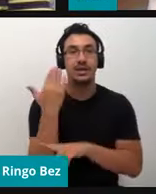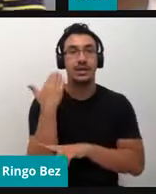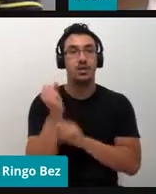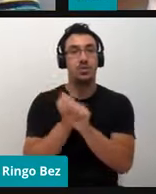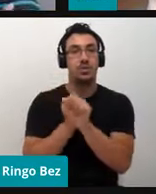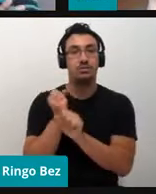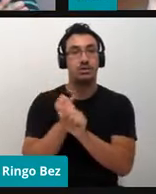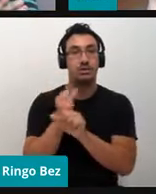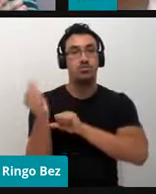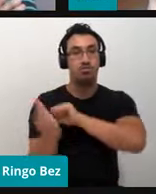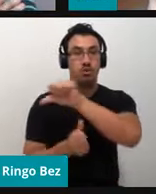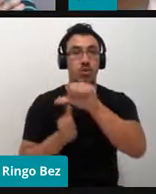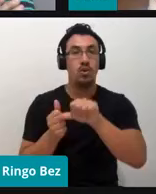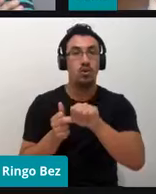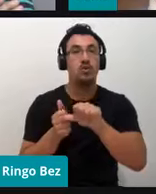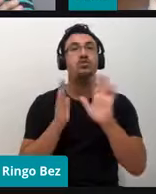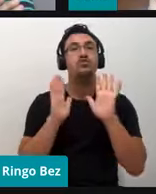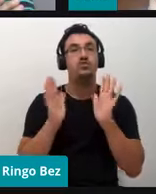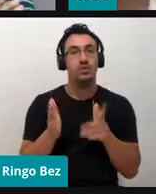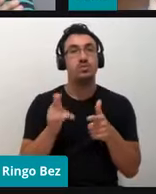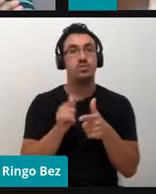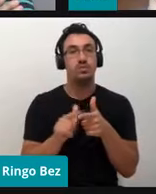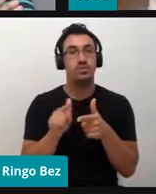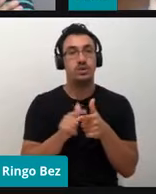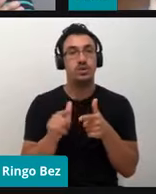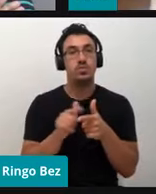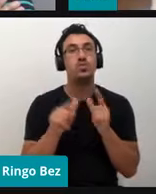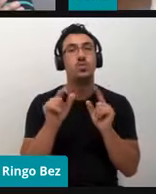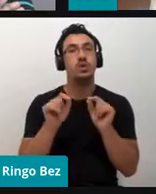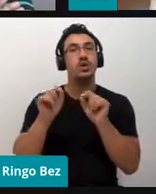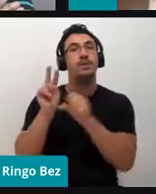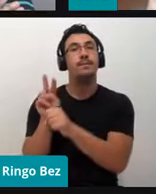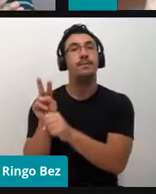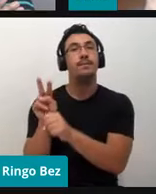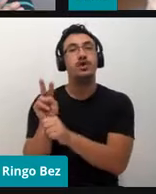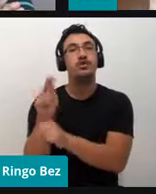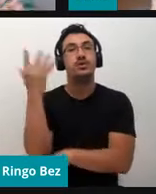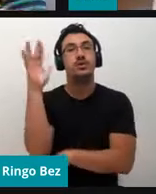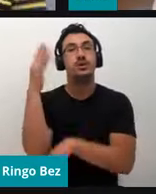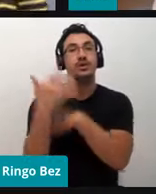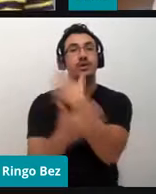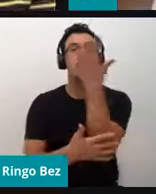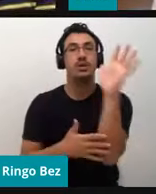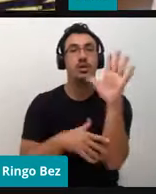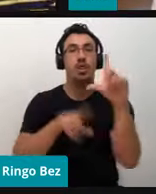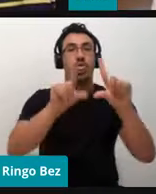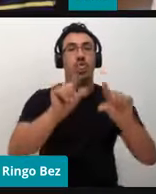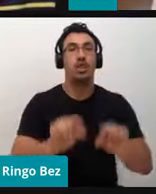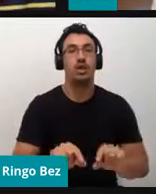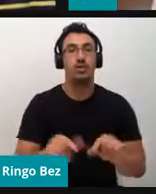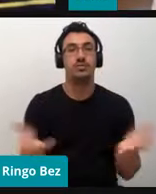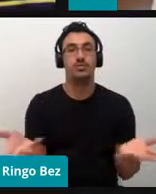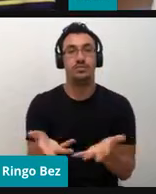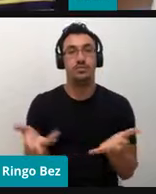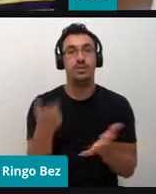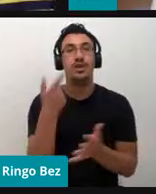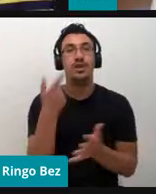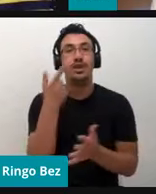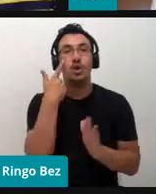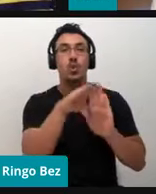atrás, nós tivemos uma diminuição da proteção dada pelas matas ciliares, que foi um dos pontos que mudou no Código